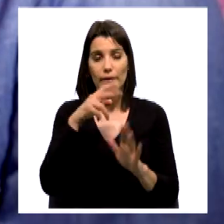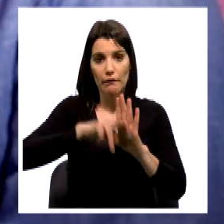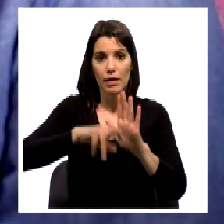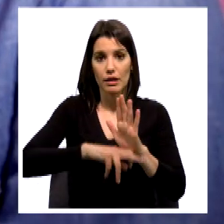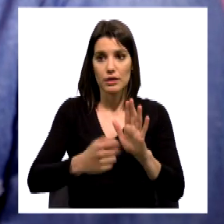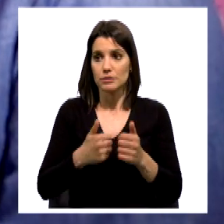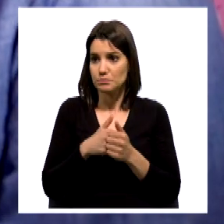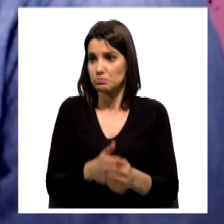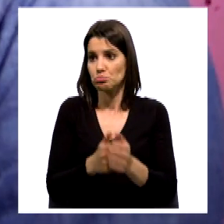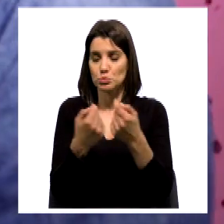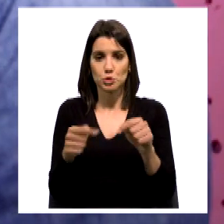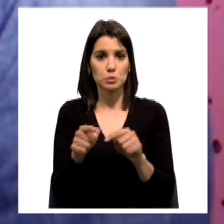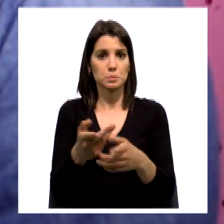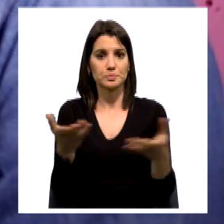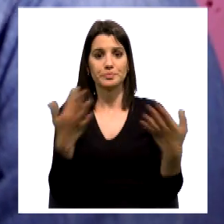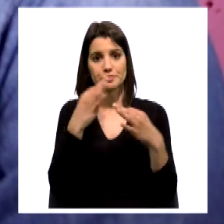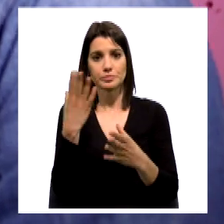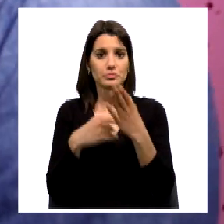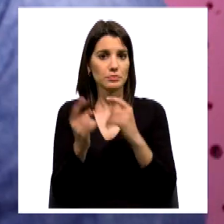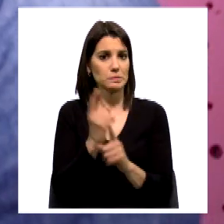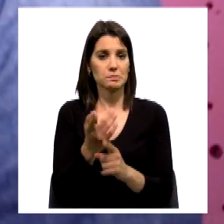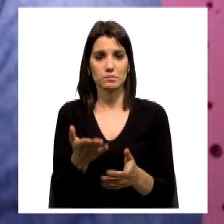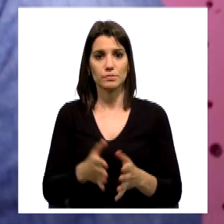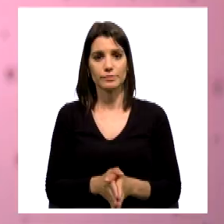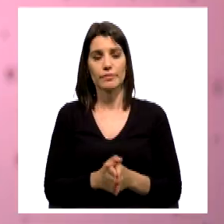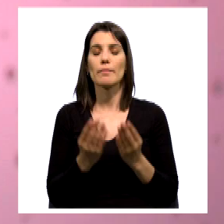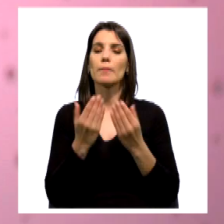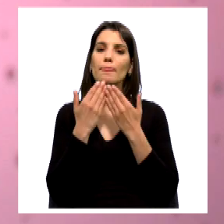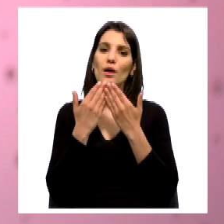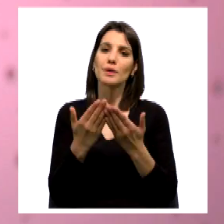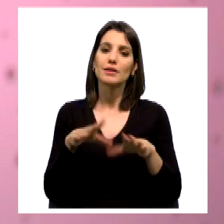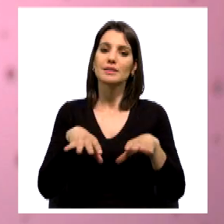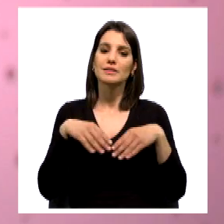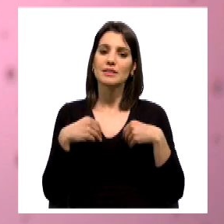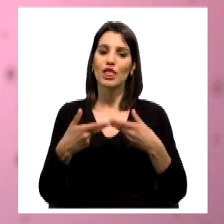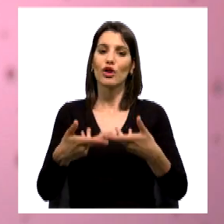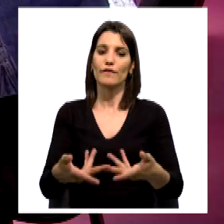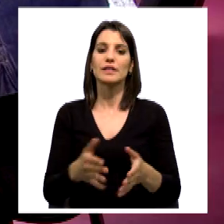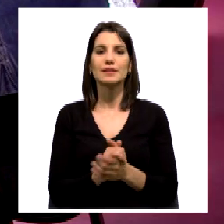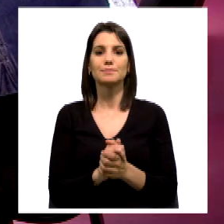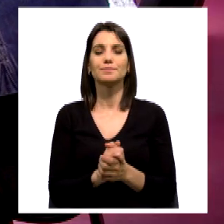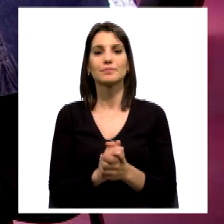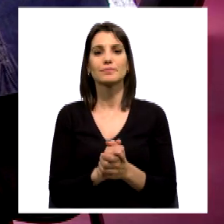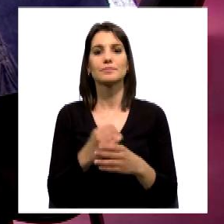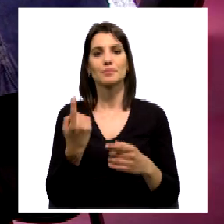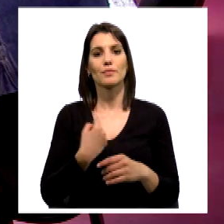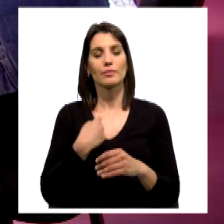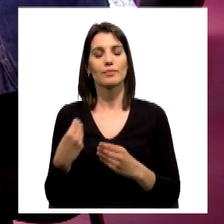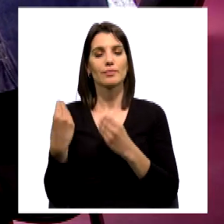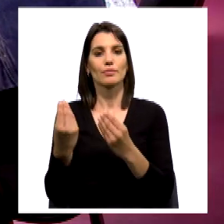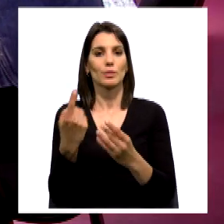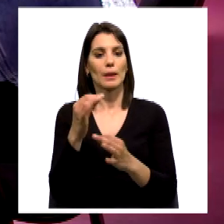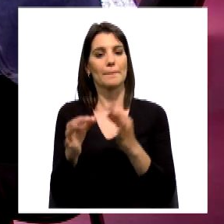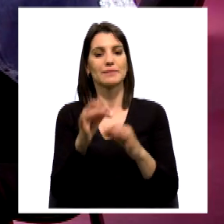código que não aquele que fui aprendendo. Muito obrigada, Henrique, por ter aceitado o meu convite. Tenho a entregar-lhe